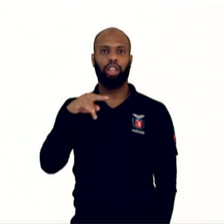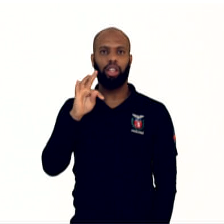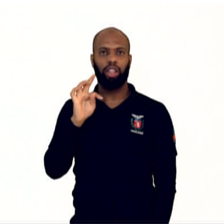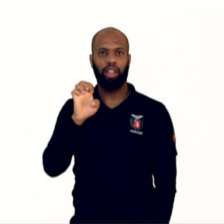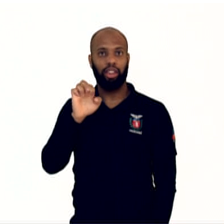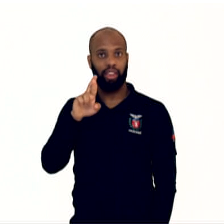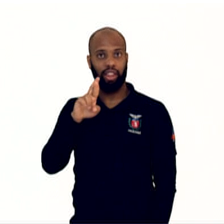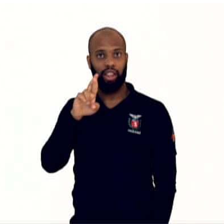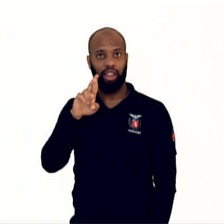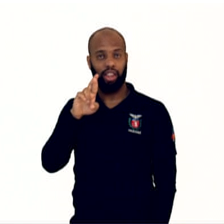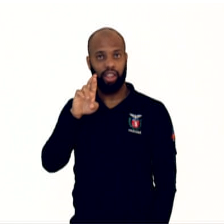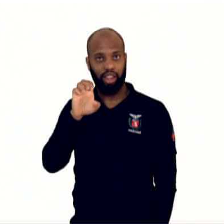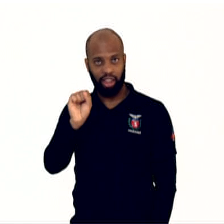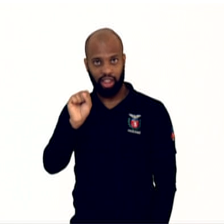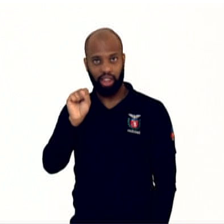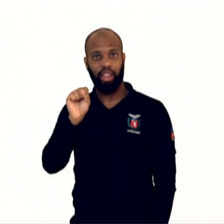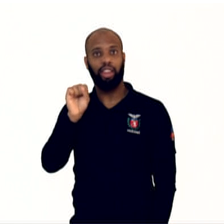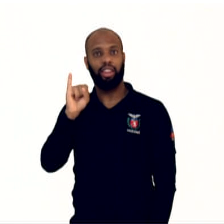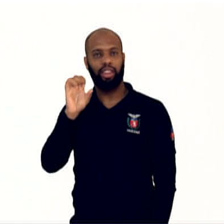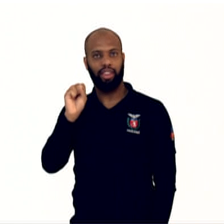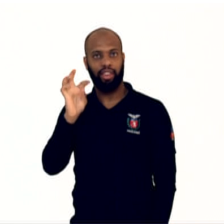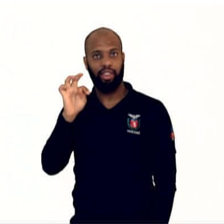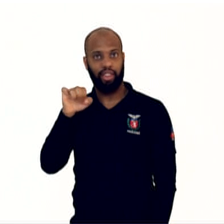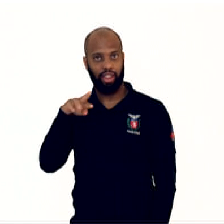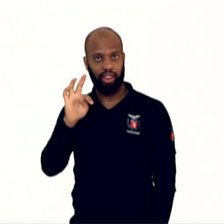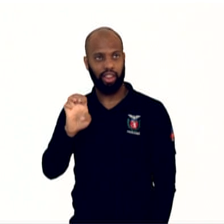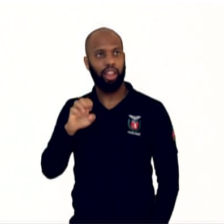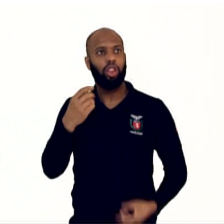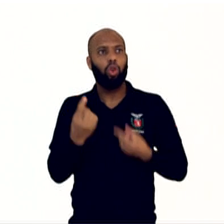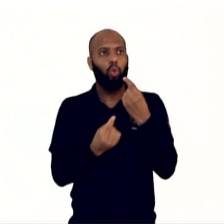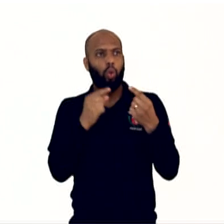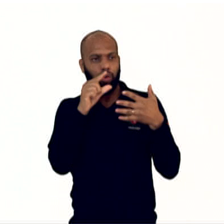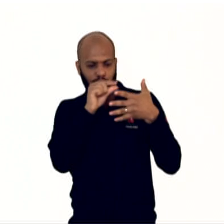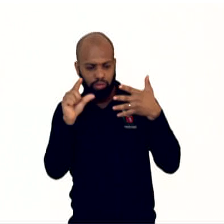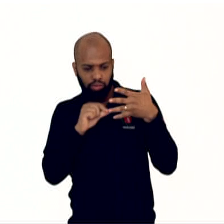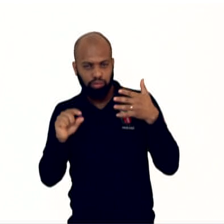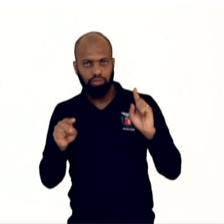agora, gente. Então, qual das alternativas aqui que é uma alavanca interresistente?